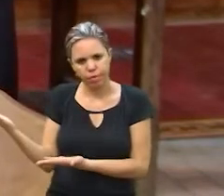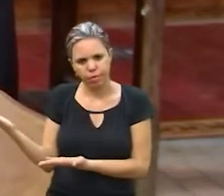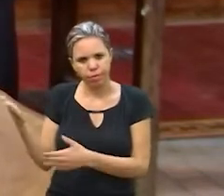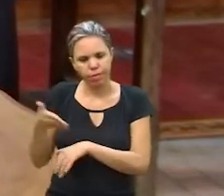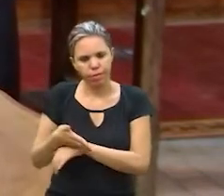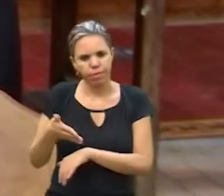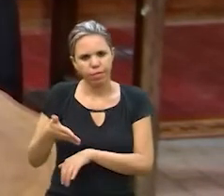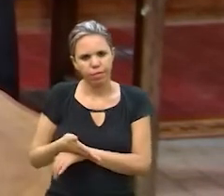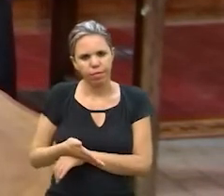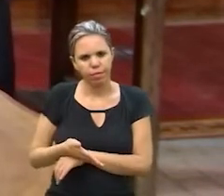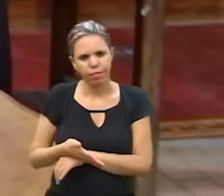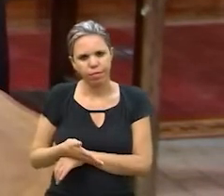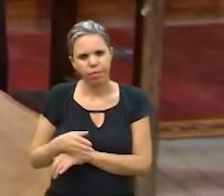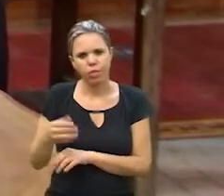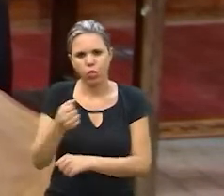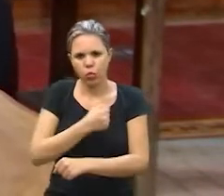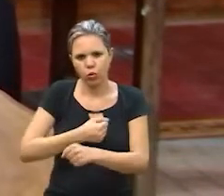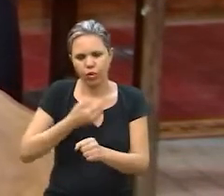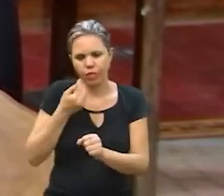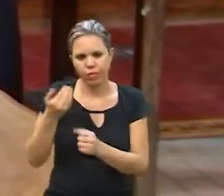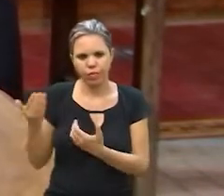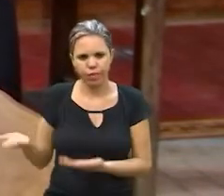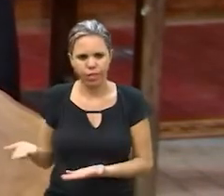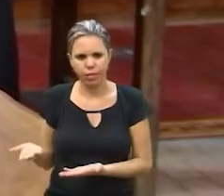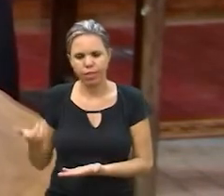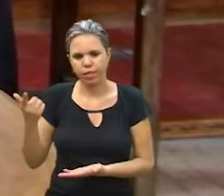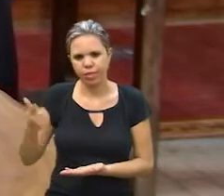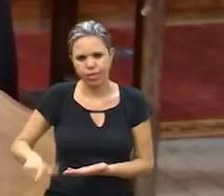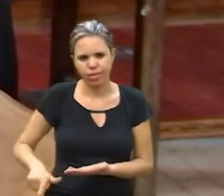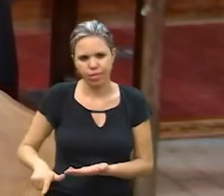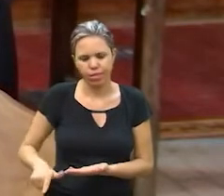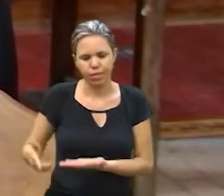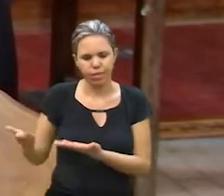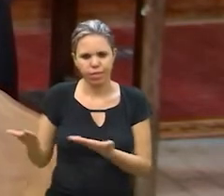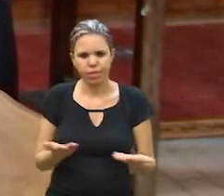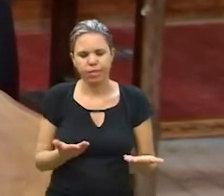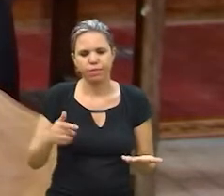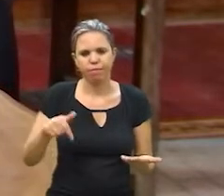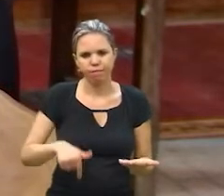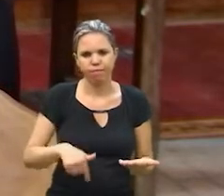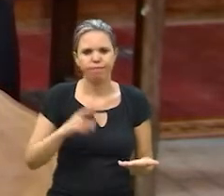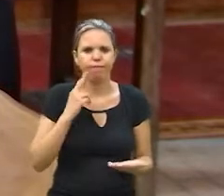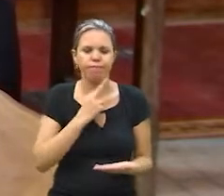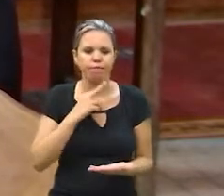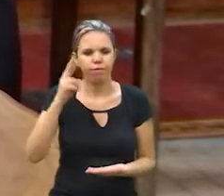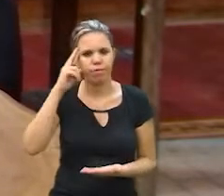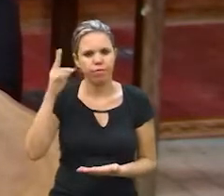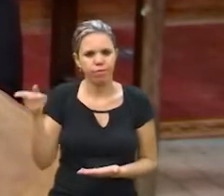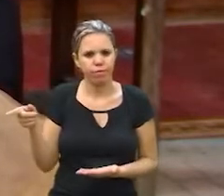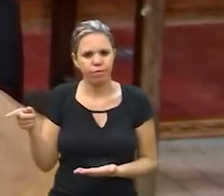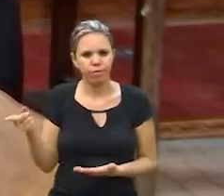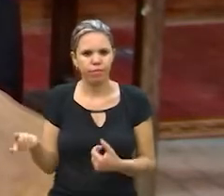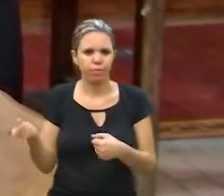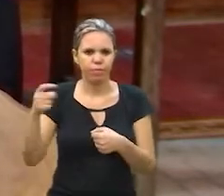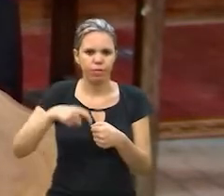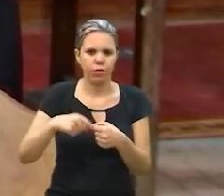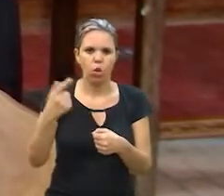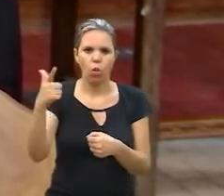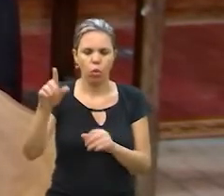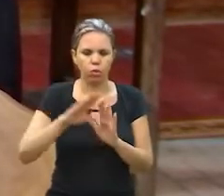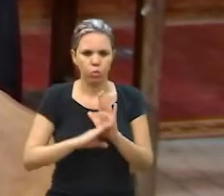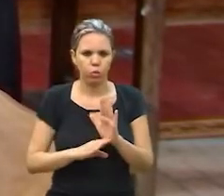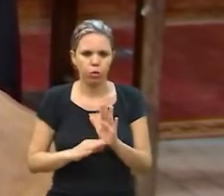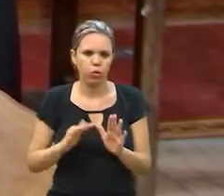a participação aqui no Cozinha Fácil, mais uma vez por receber a gente. E o chefe, ele vai voltar em um